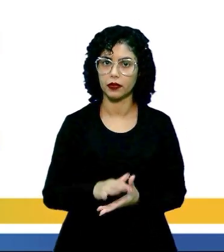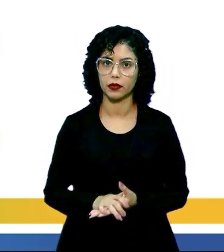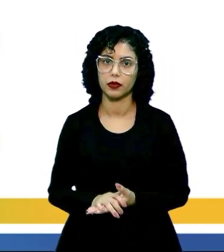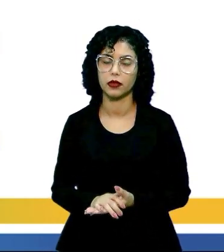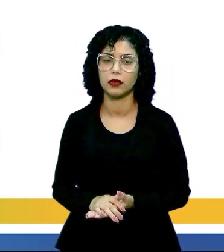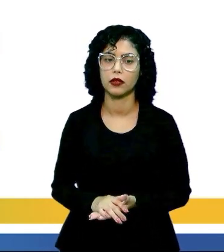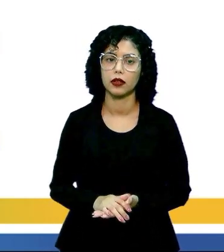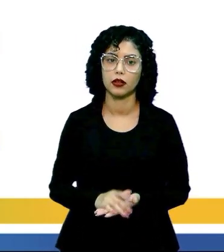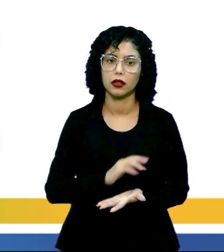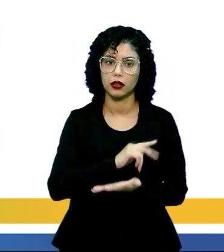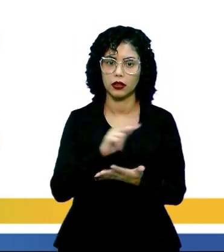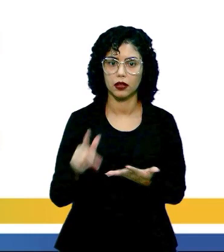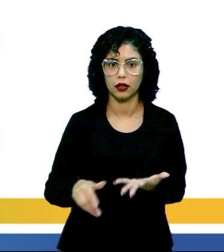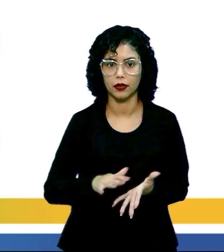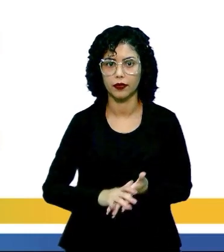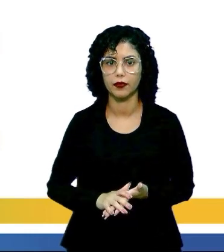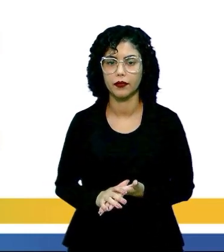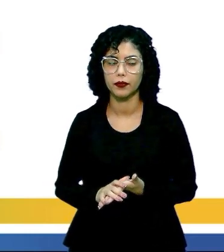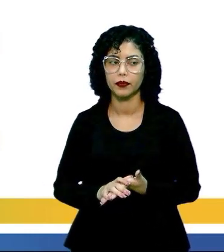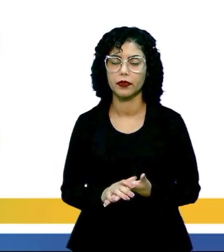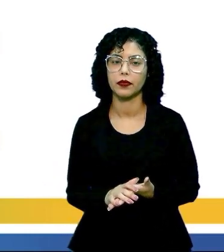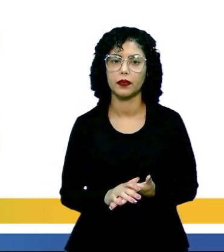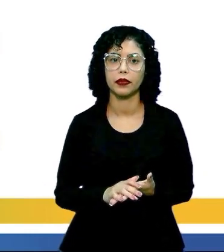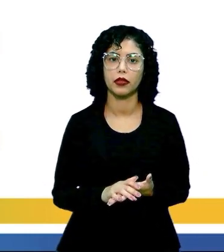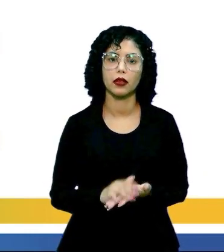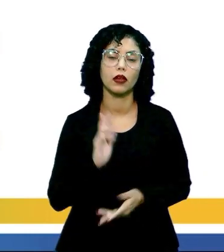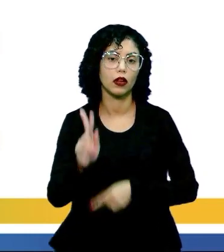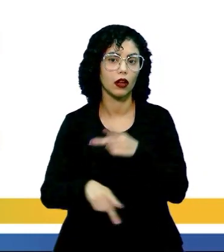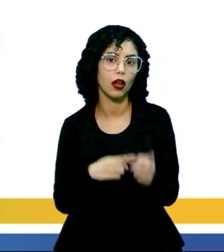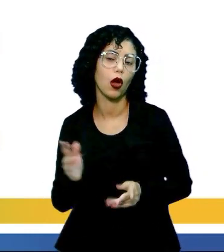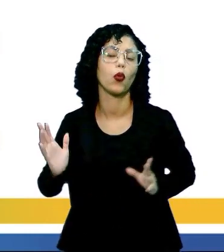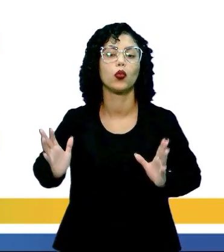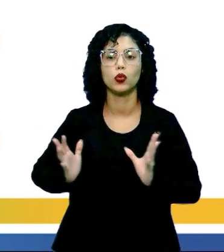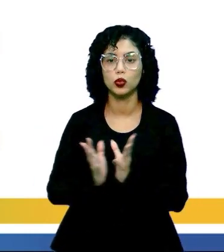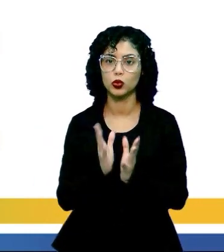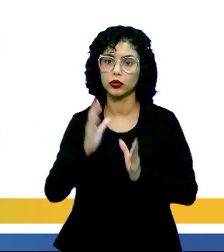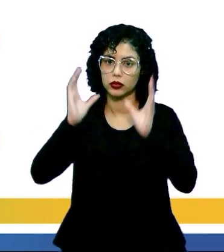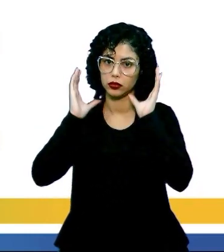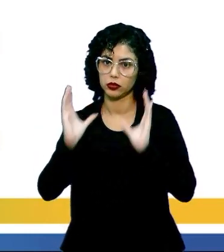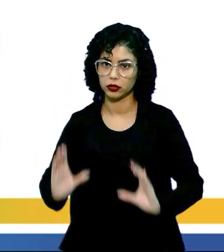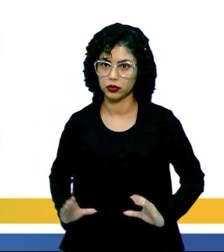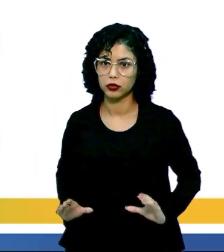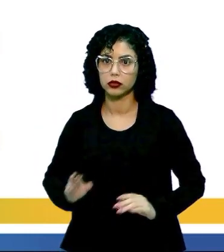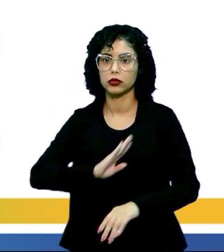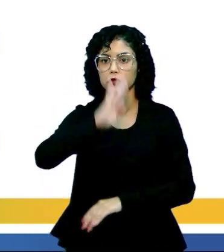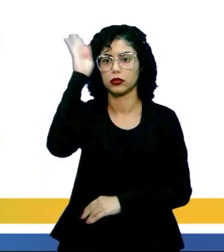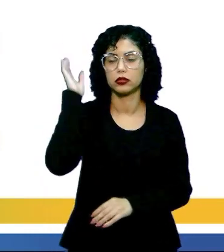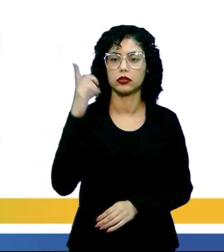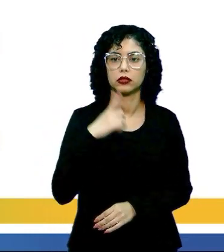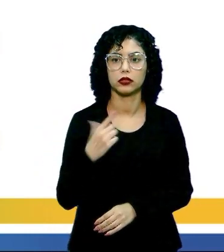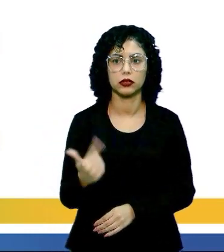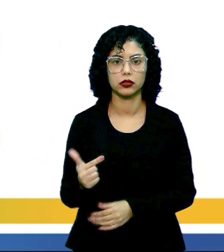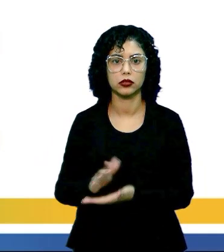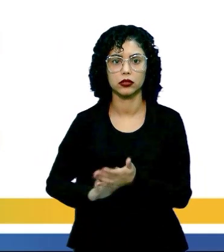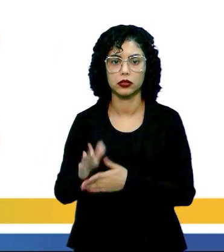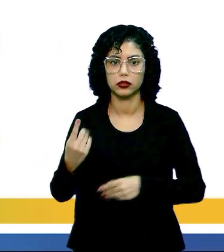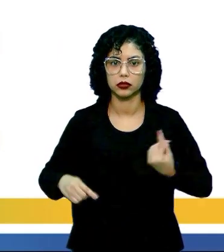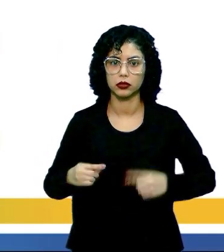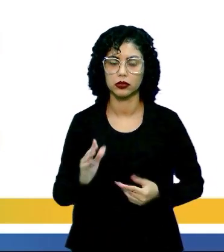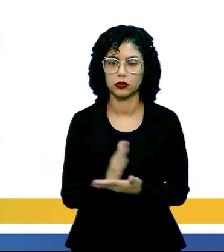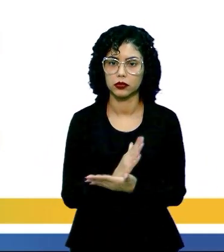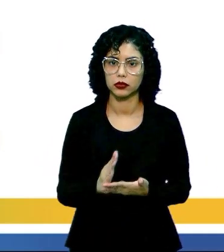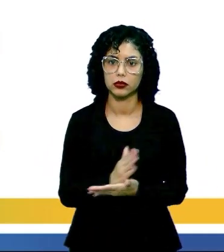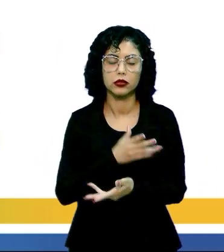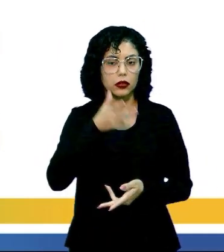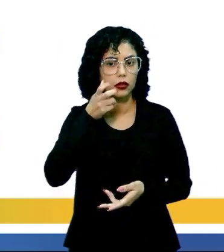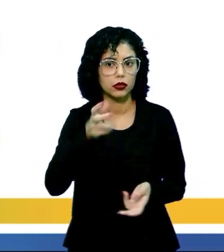então tem um monte de coisa errada aí. Vamos lá. O povo, o conjunto de cidadãos romanos sem direito político